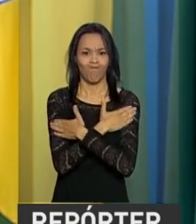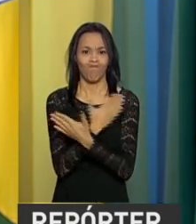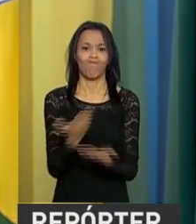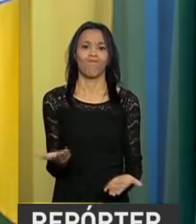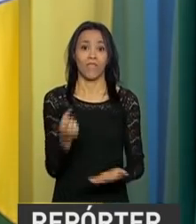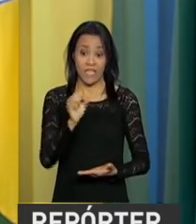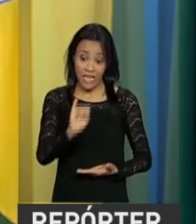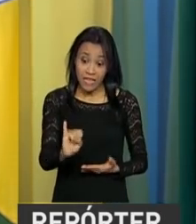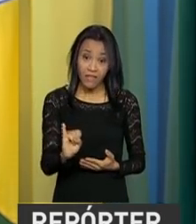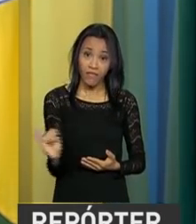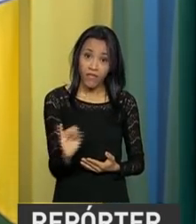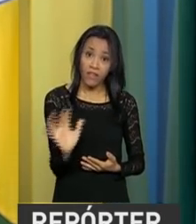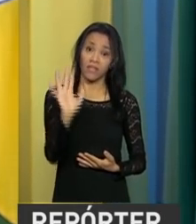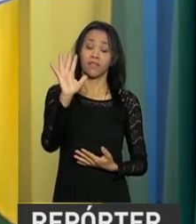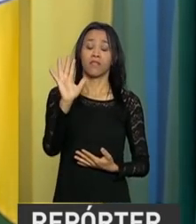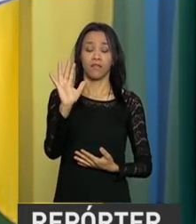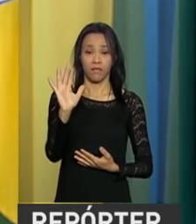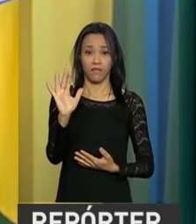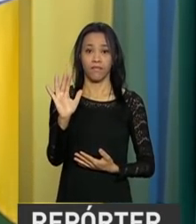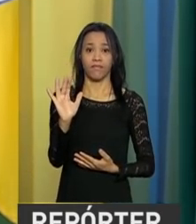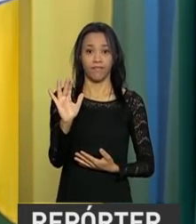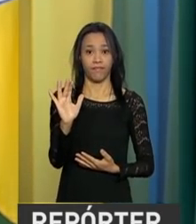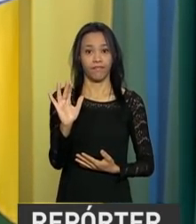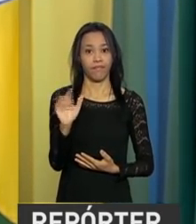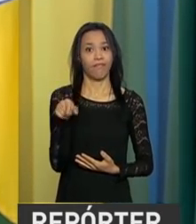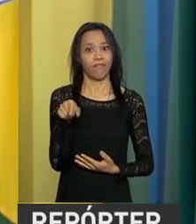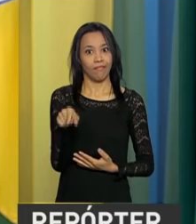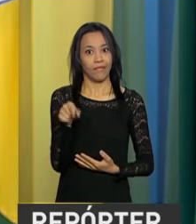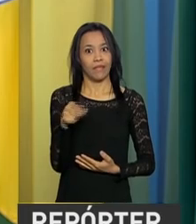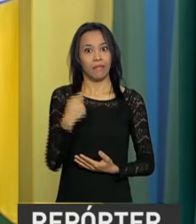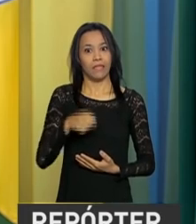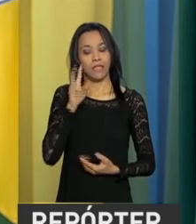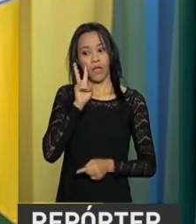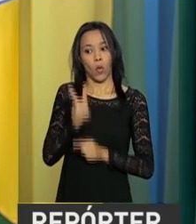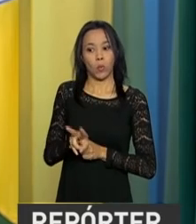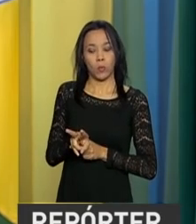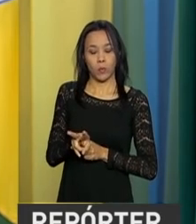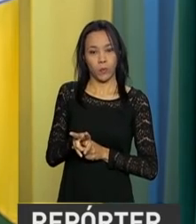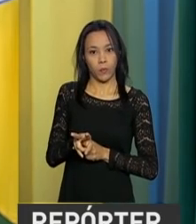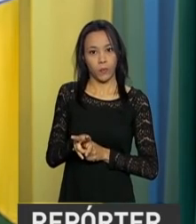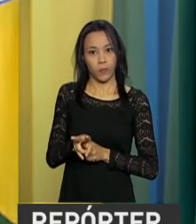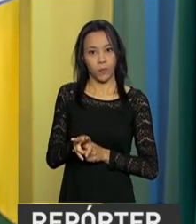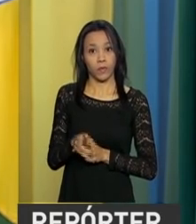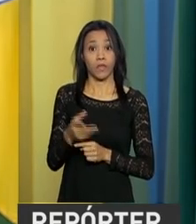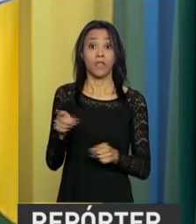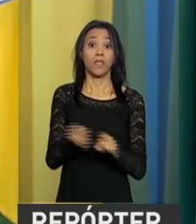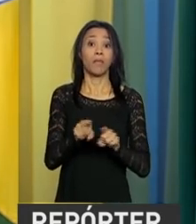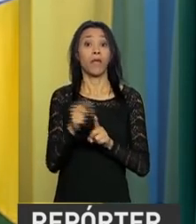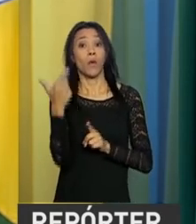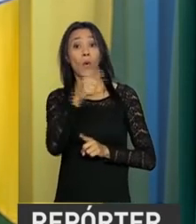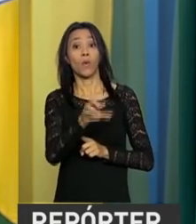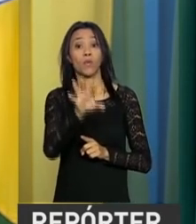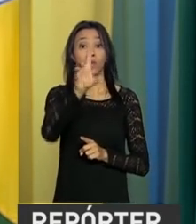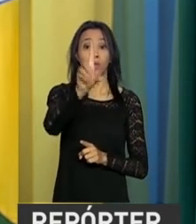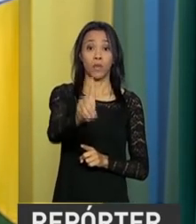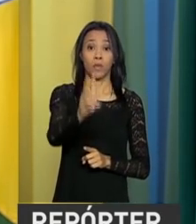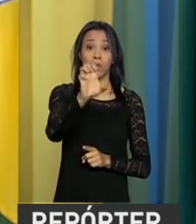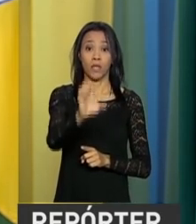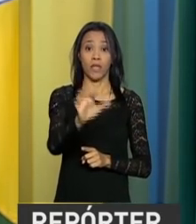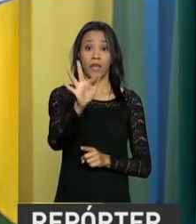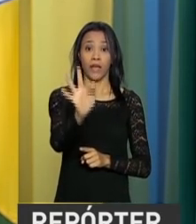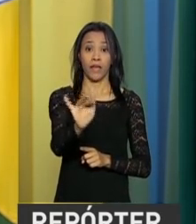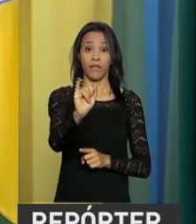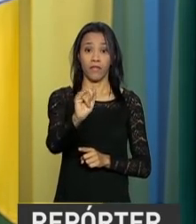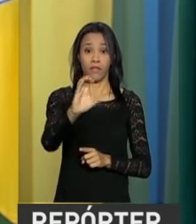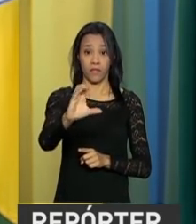inflação ainda inspira vigilância. O déficit de 96 bilhões